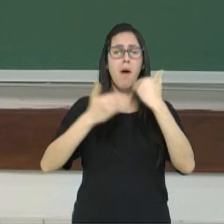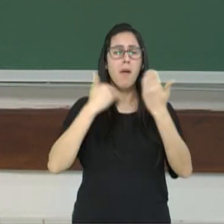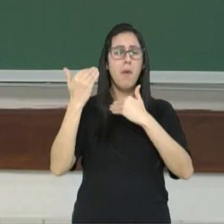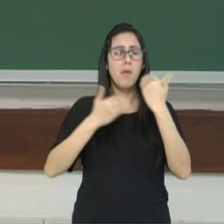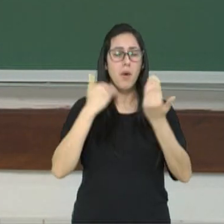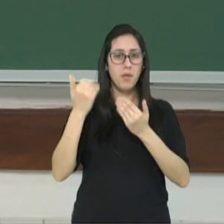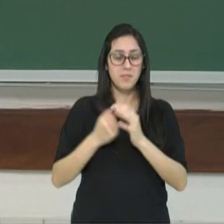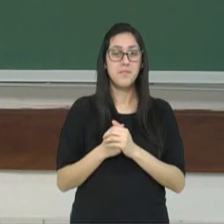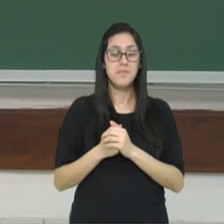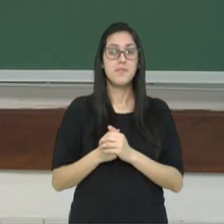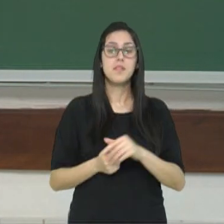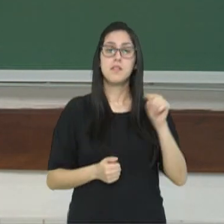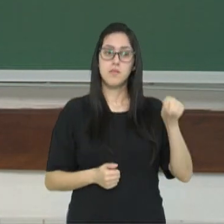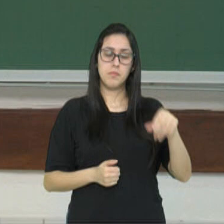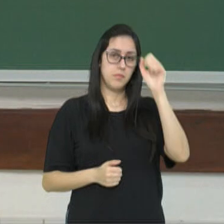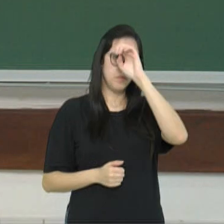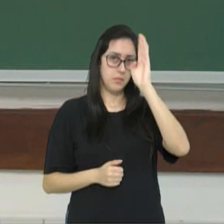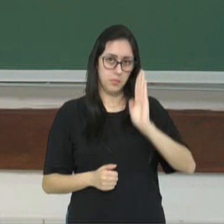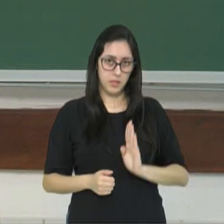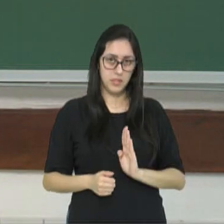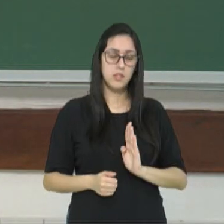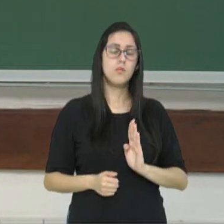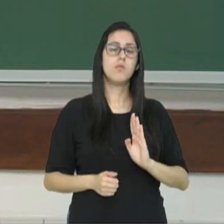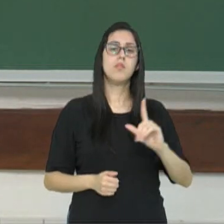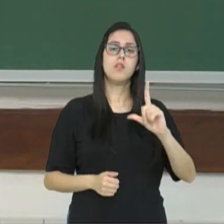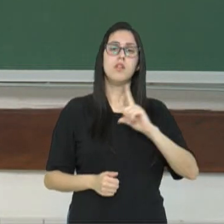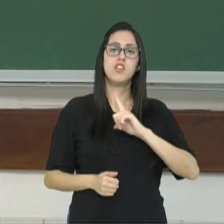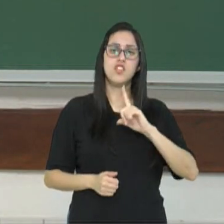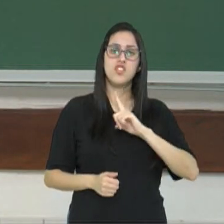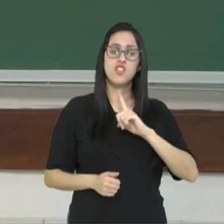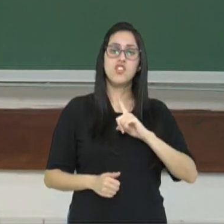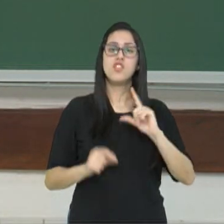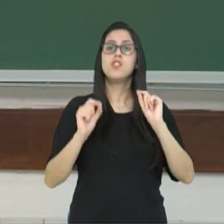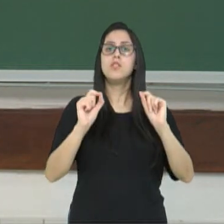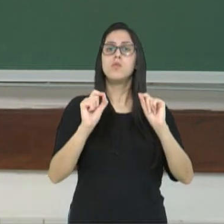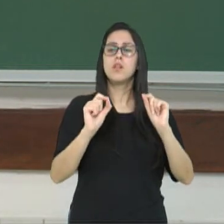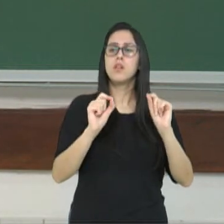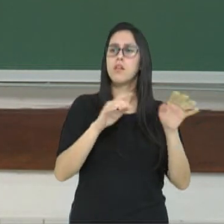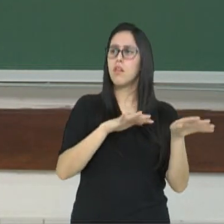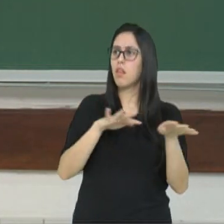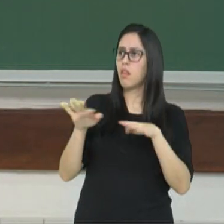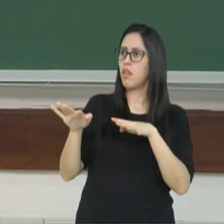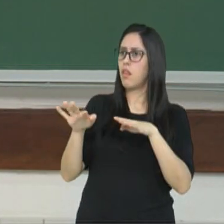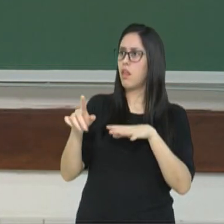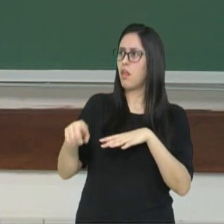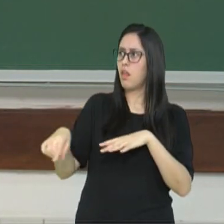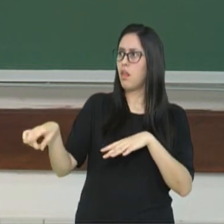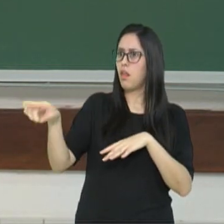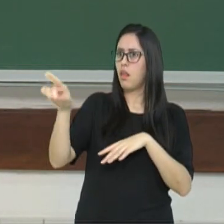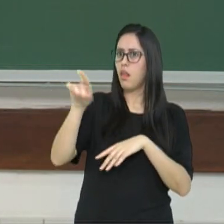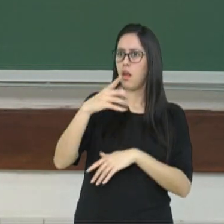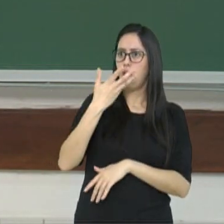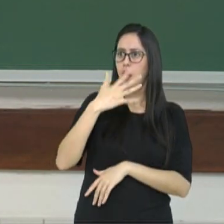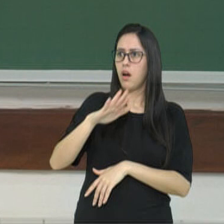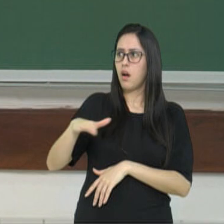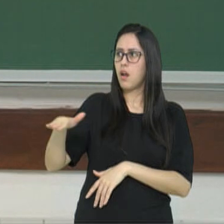enfrentou, haviam soldados arregimentados por Solano Lopes com cerca de 12 anos de idade. Isso vai dar um impacto